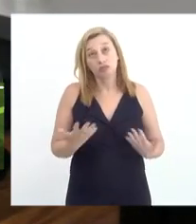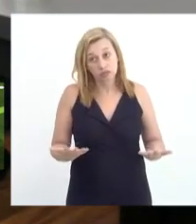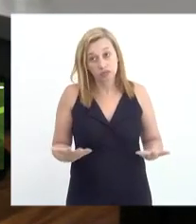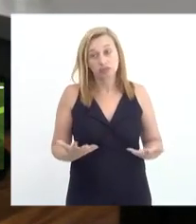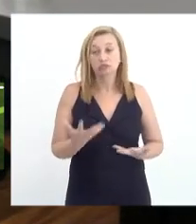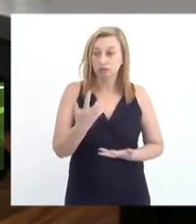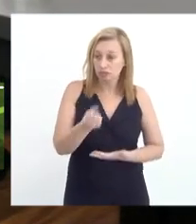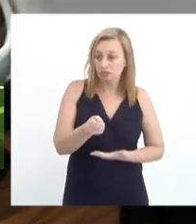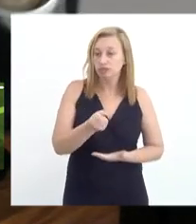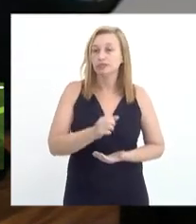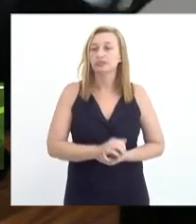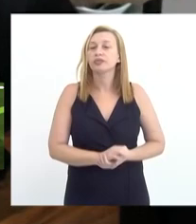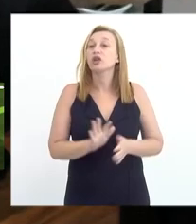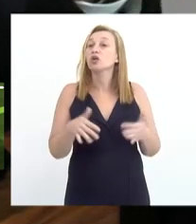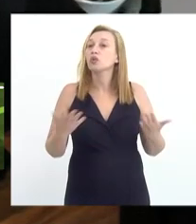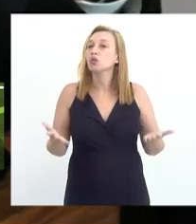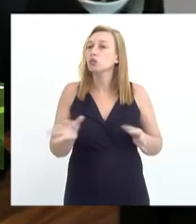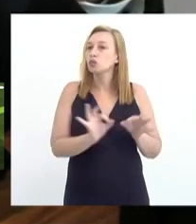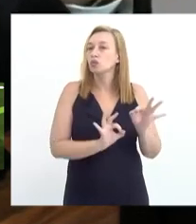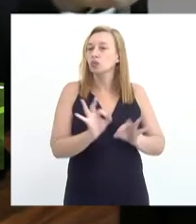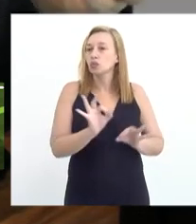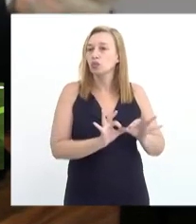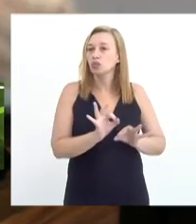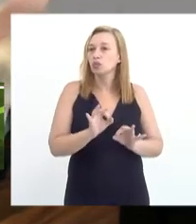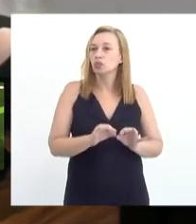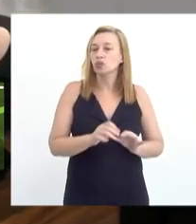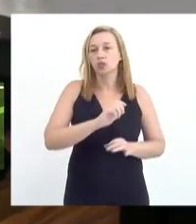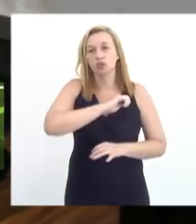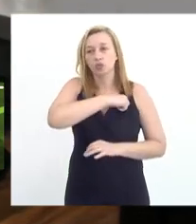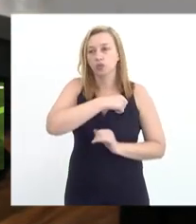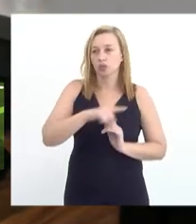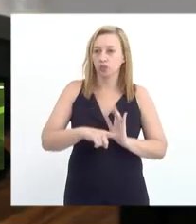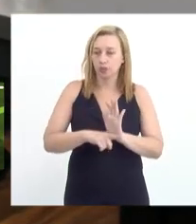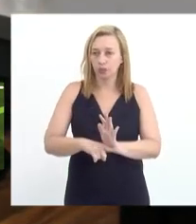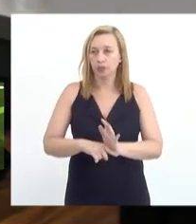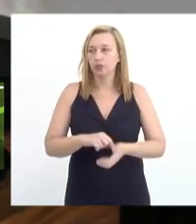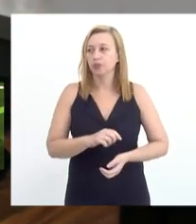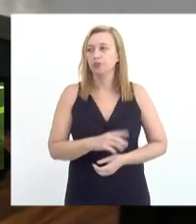Acatados Quanto ao Plano de recuperação Fiscal Deputado Serafim